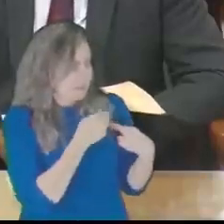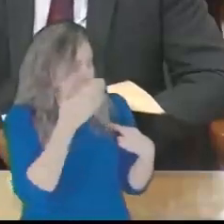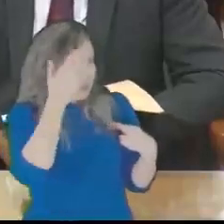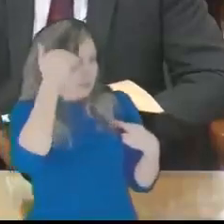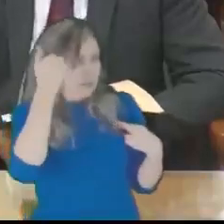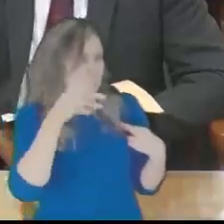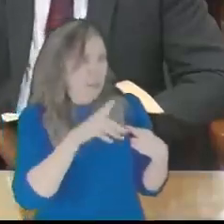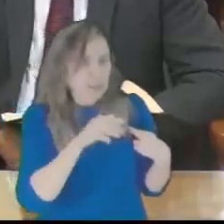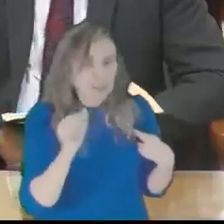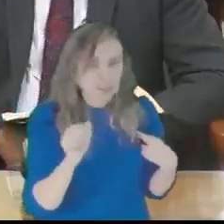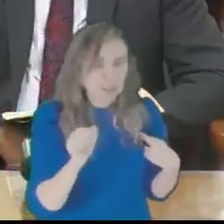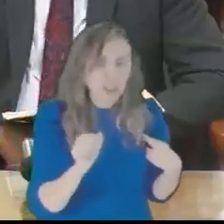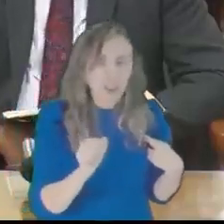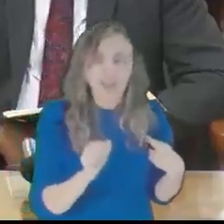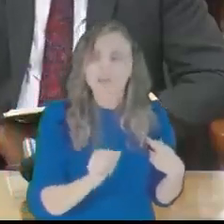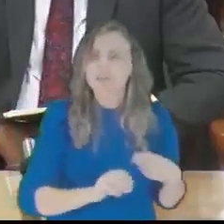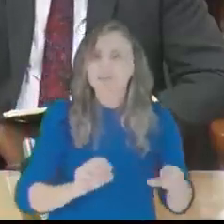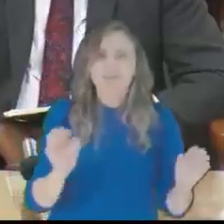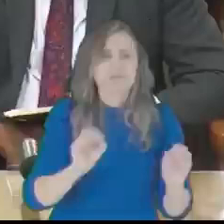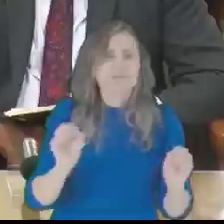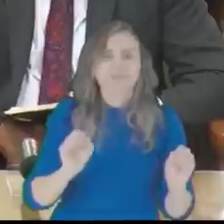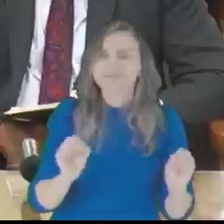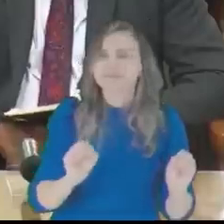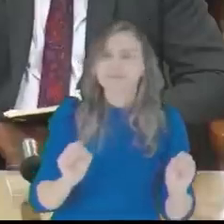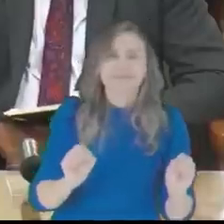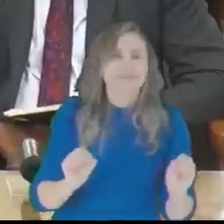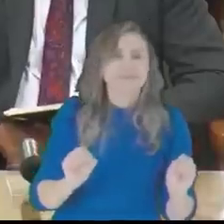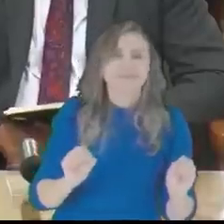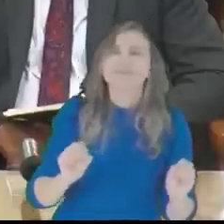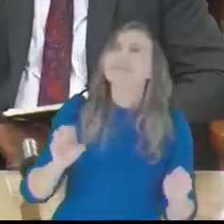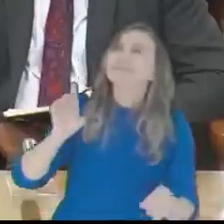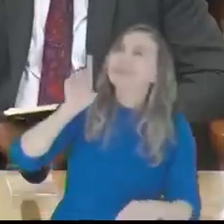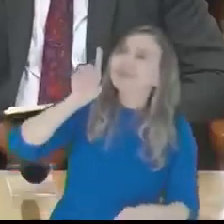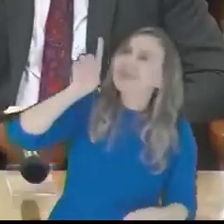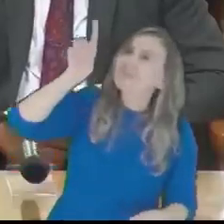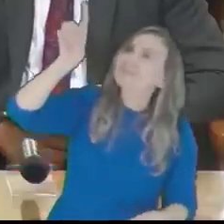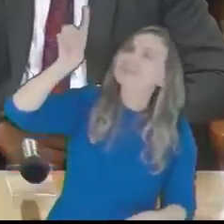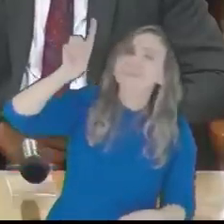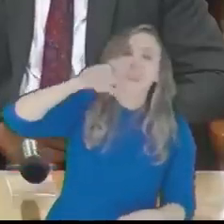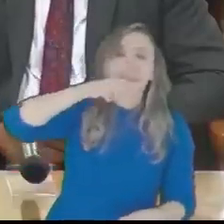Aquele dia e hora ninguém sabe, é da competência do Pai.